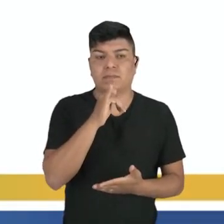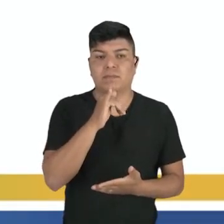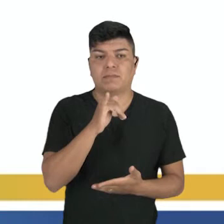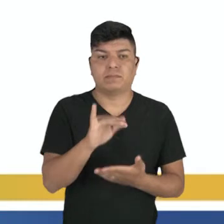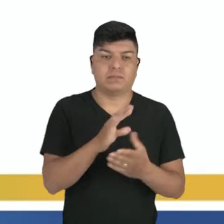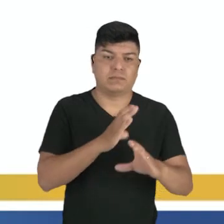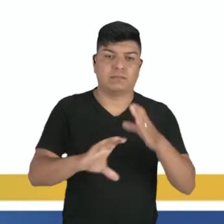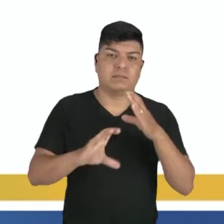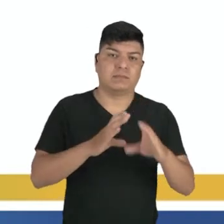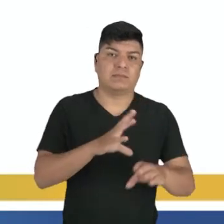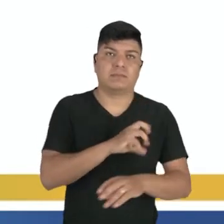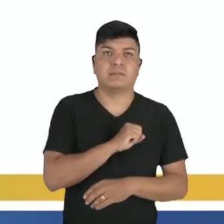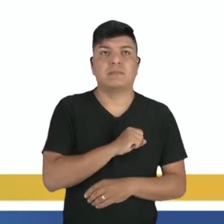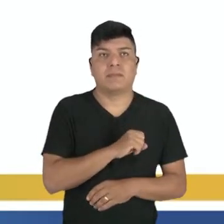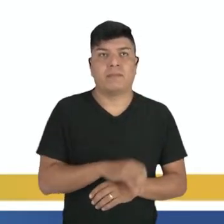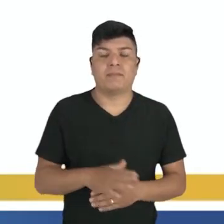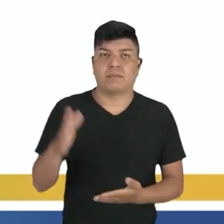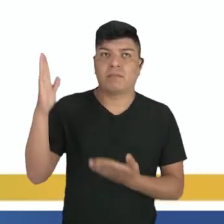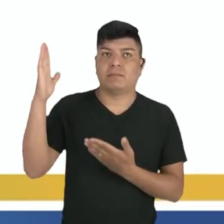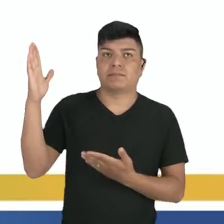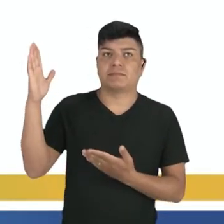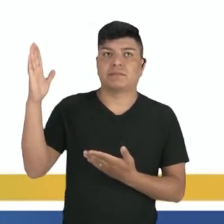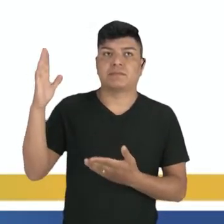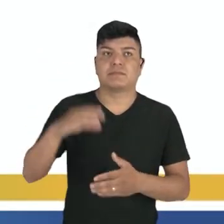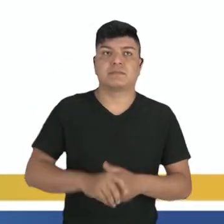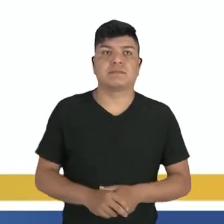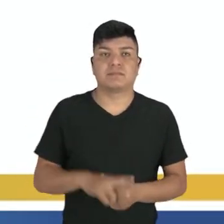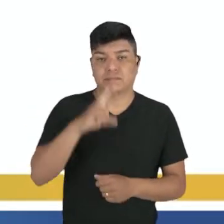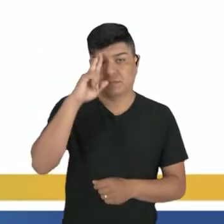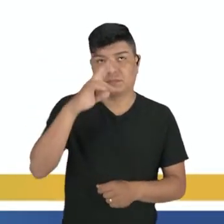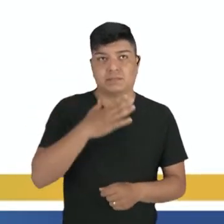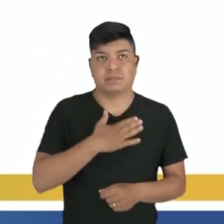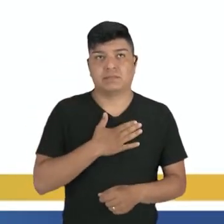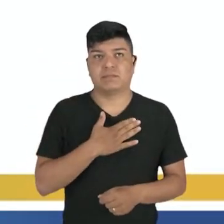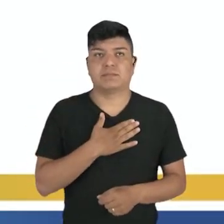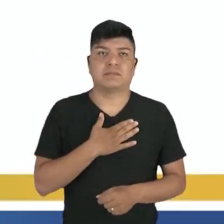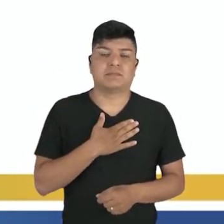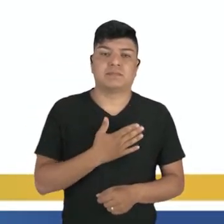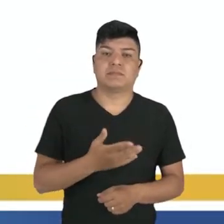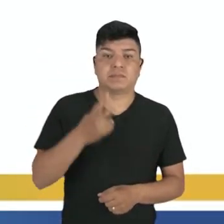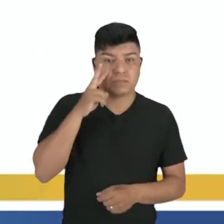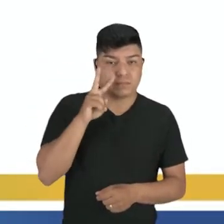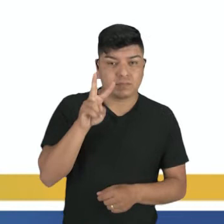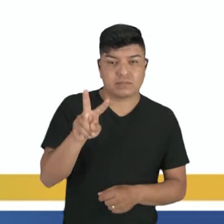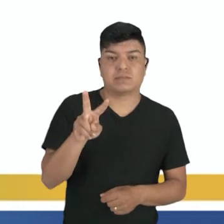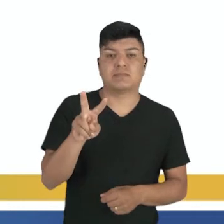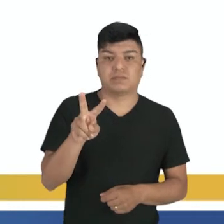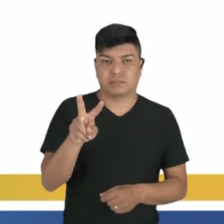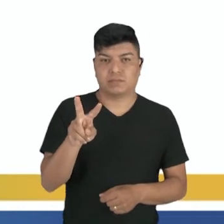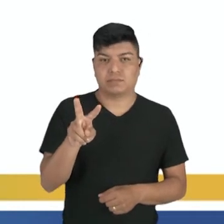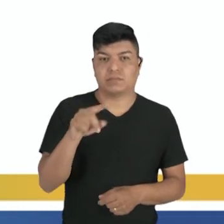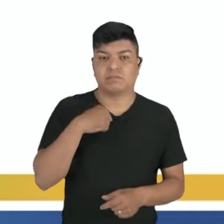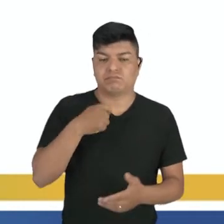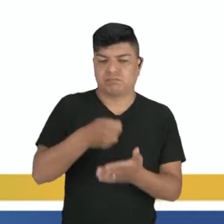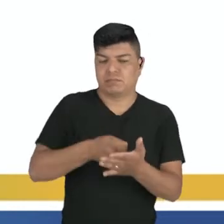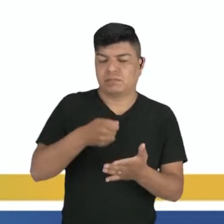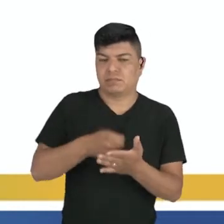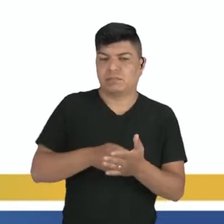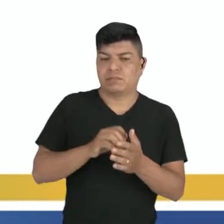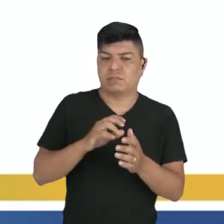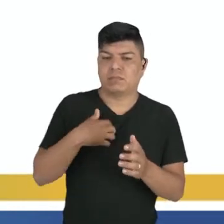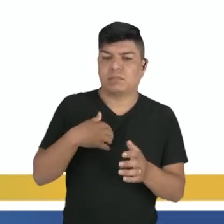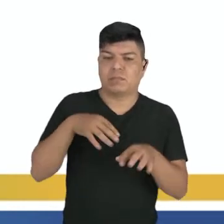tá? Vamos ver essa daqui, de Afonso Fernandes. Ó. Senhora minha, desde que vos vi, lutei para ocultar